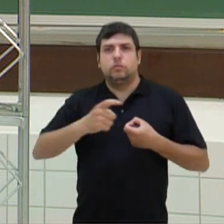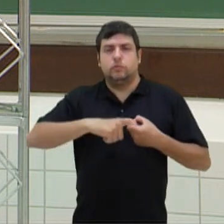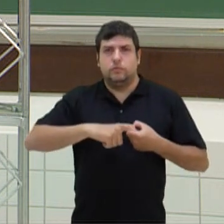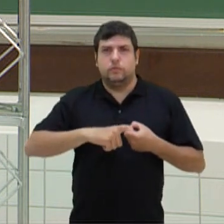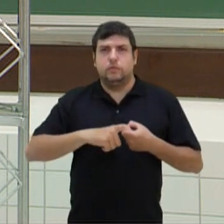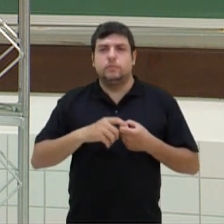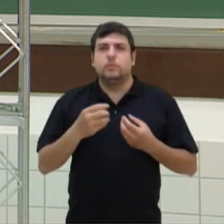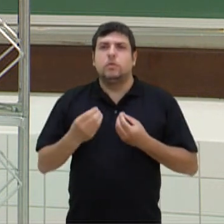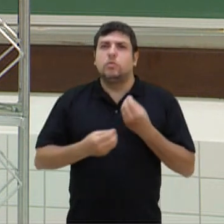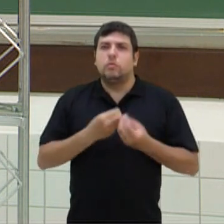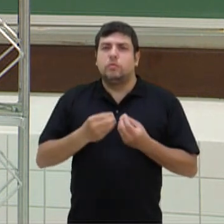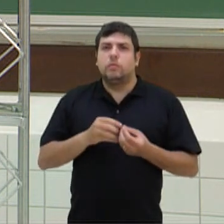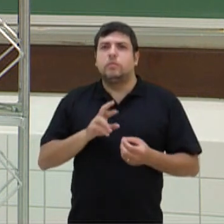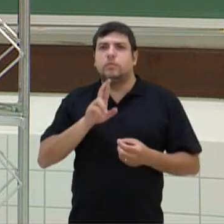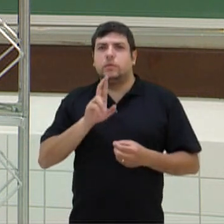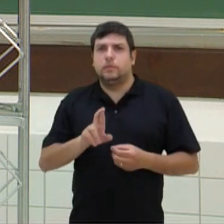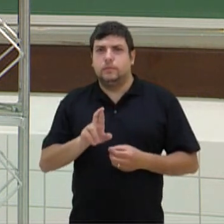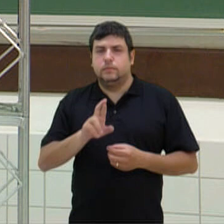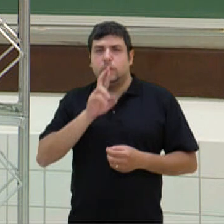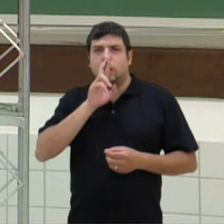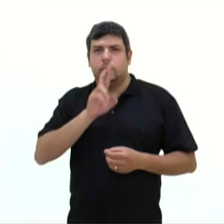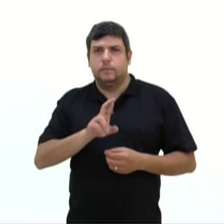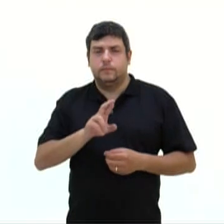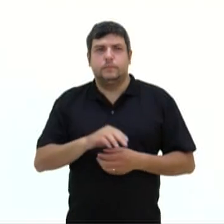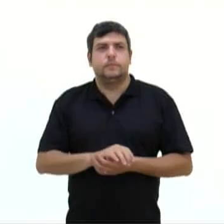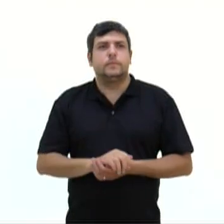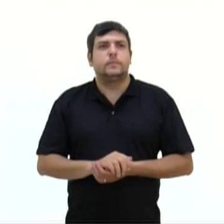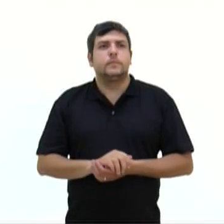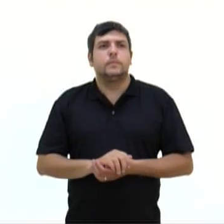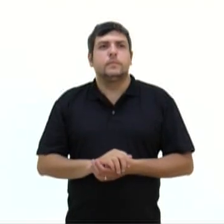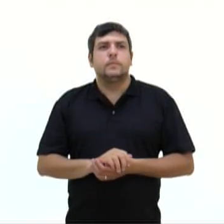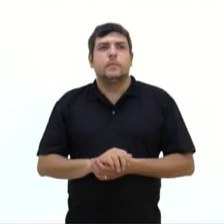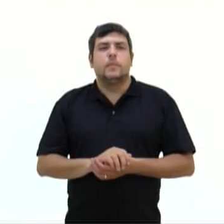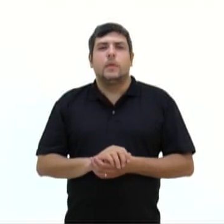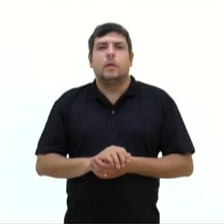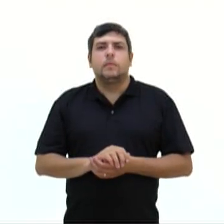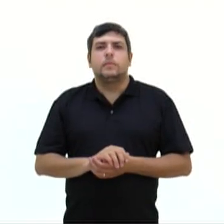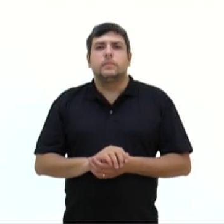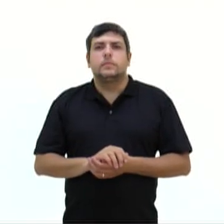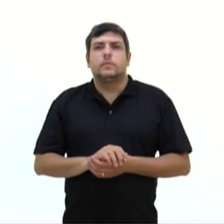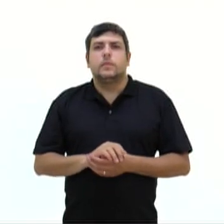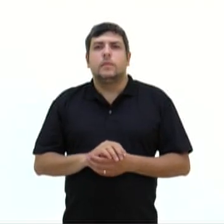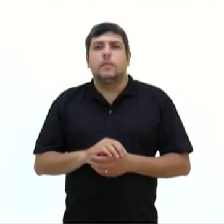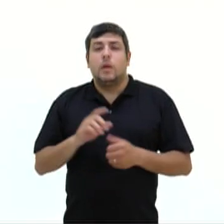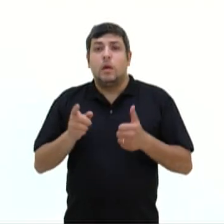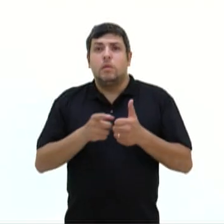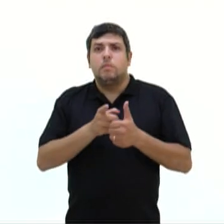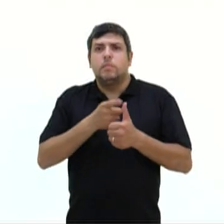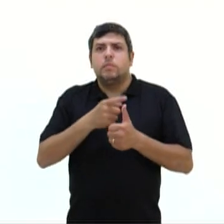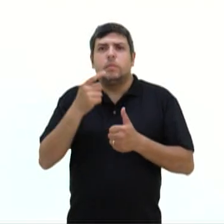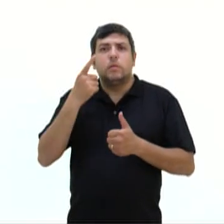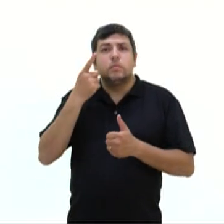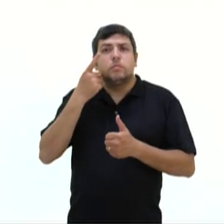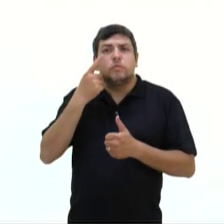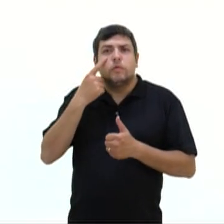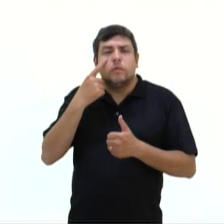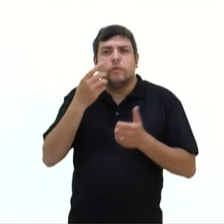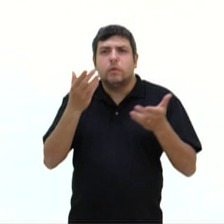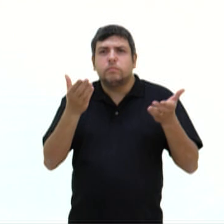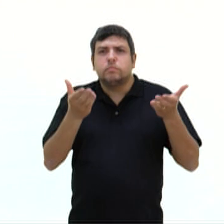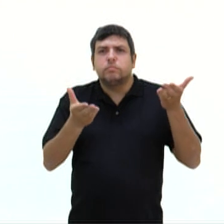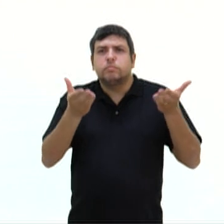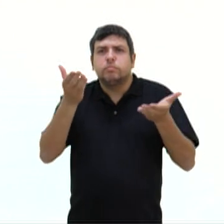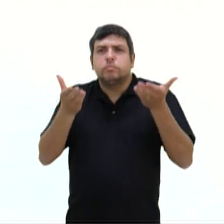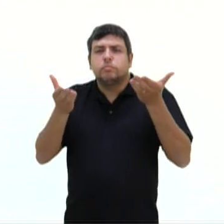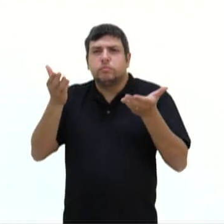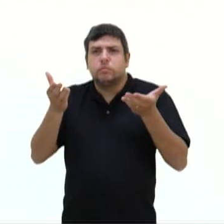a resolução desse exercício, tá? Então, primeira etapa, verificar o balanceamento. O exercício já deu essa